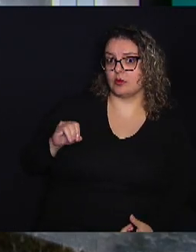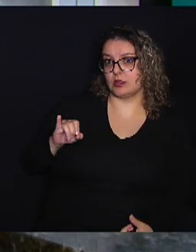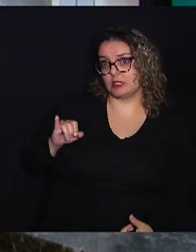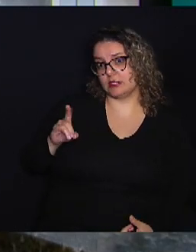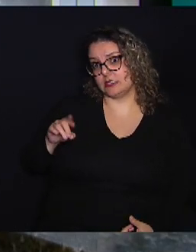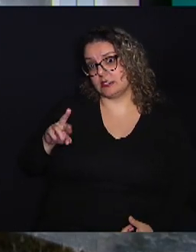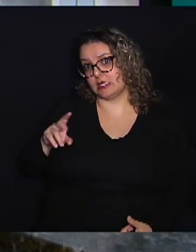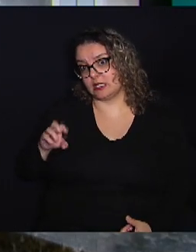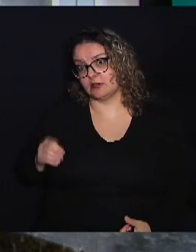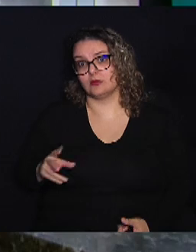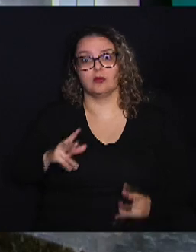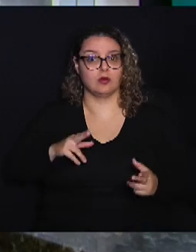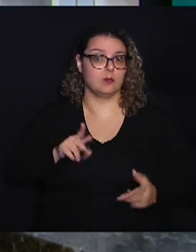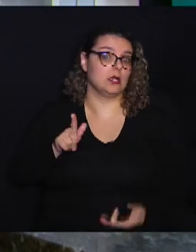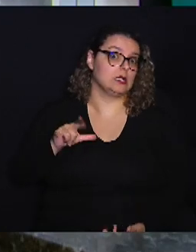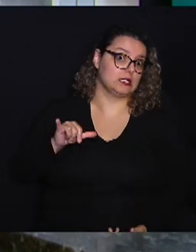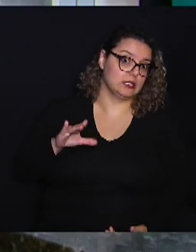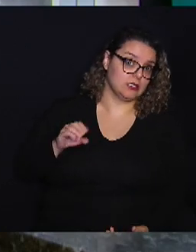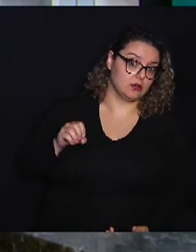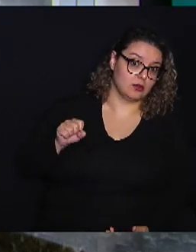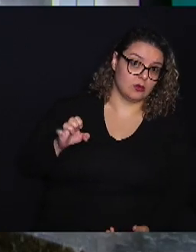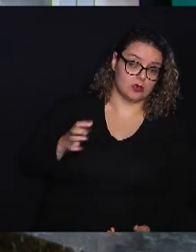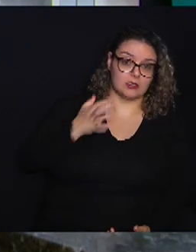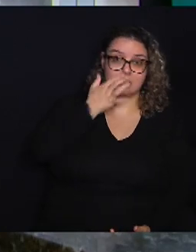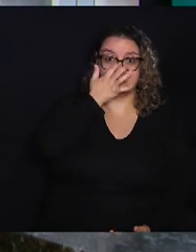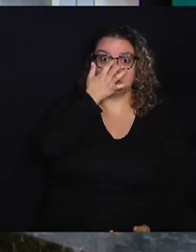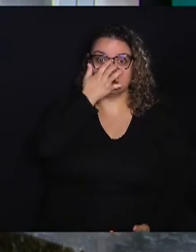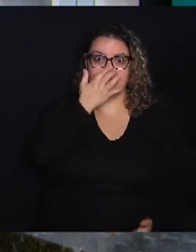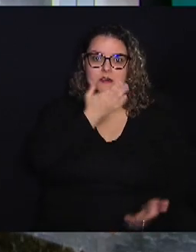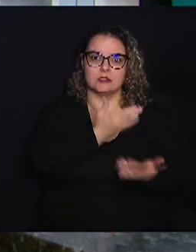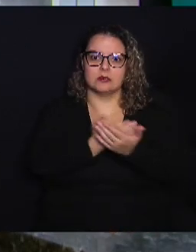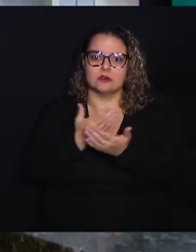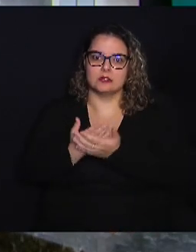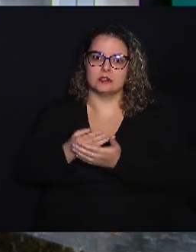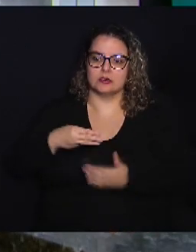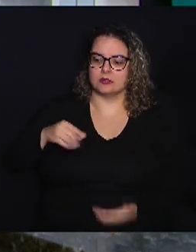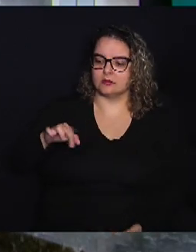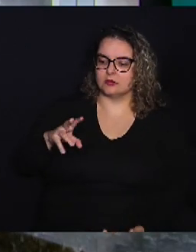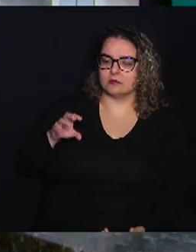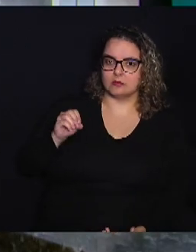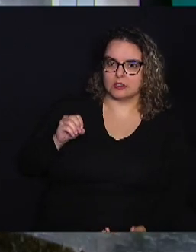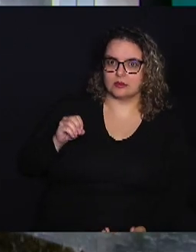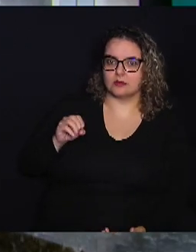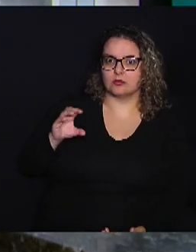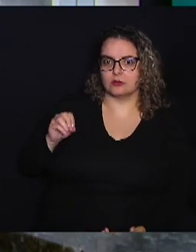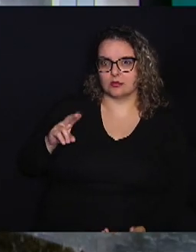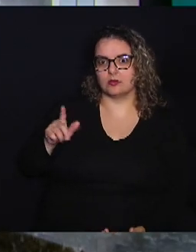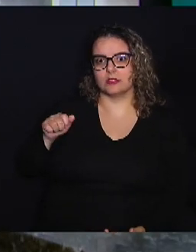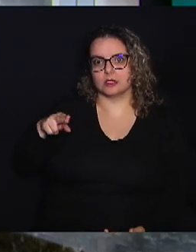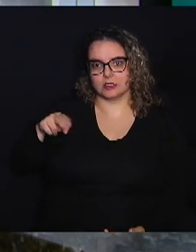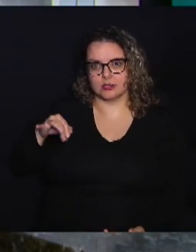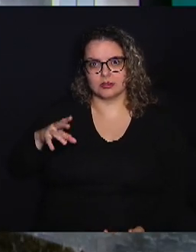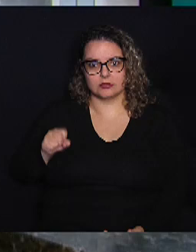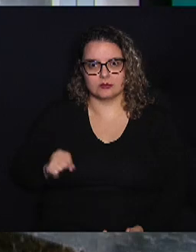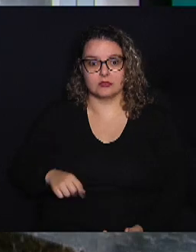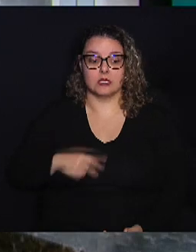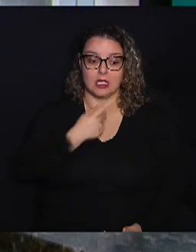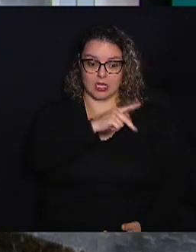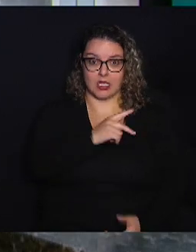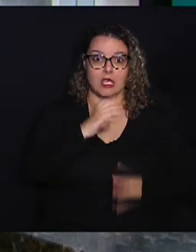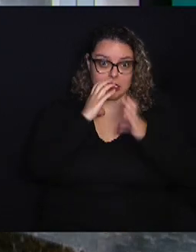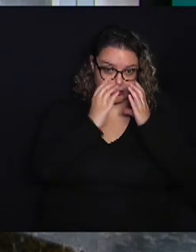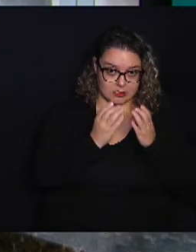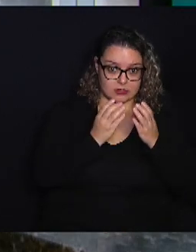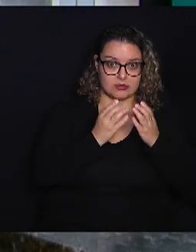como a glicose, por exemplo. E aí a gente foi estudar esses micro-organismos e vimos que eles eram capazes de consumir o que